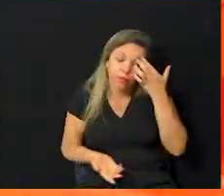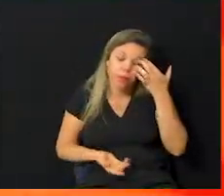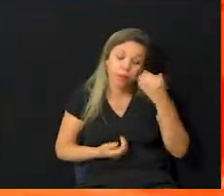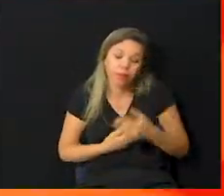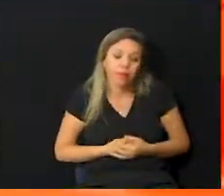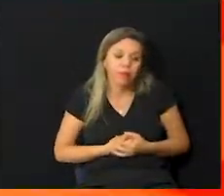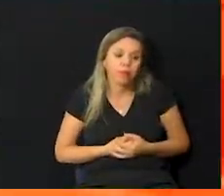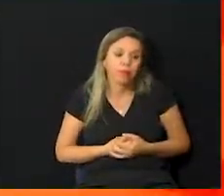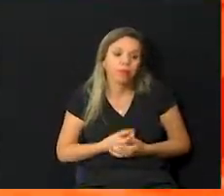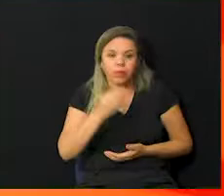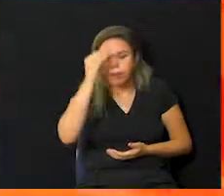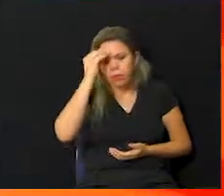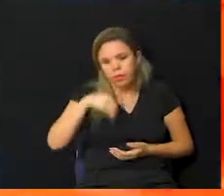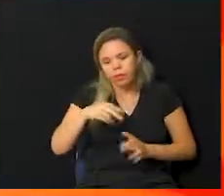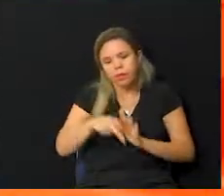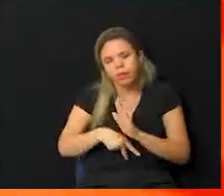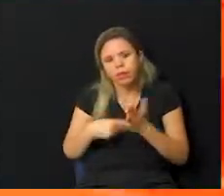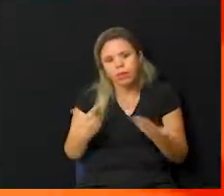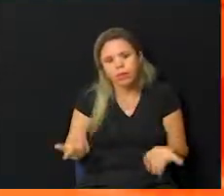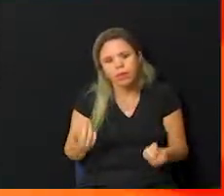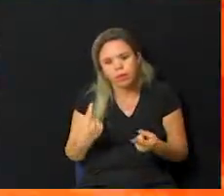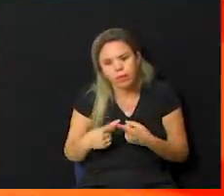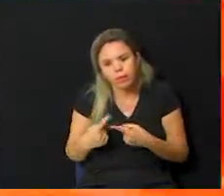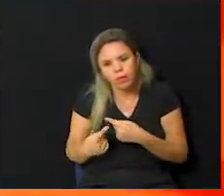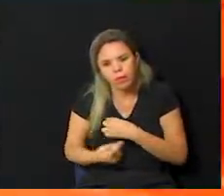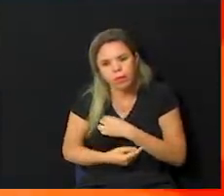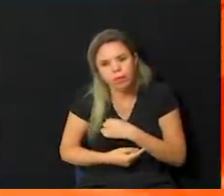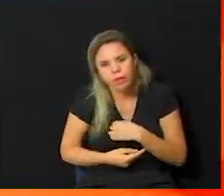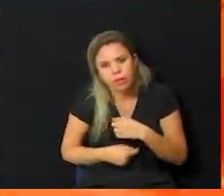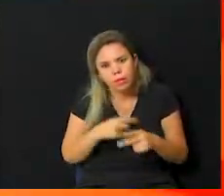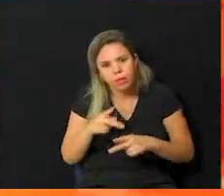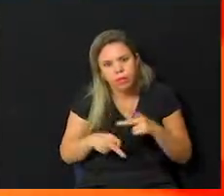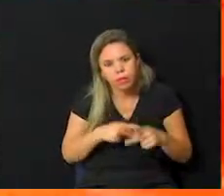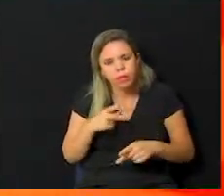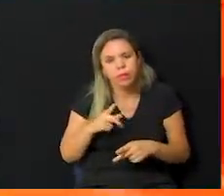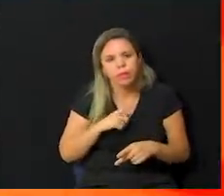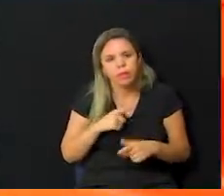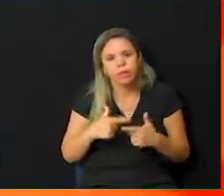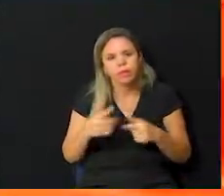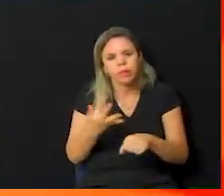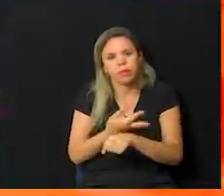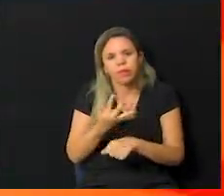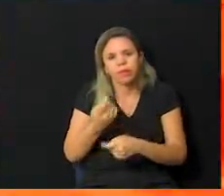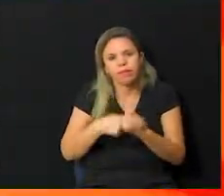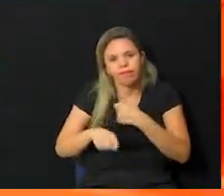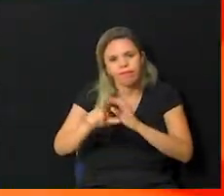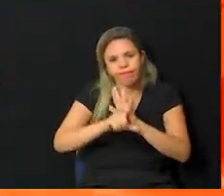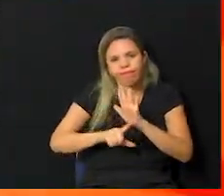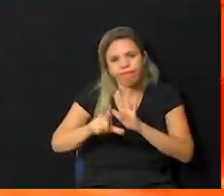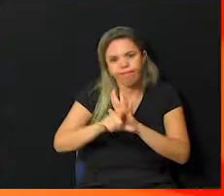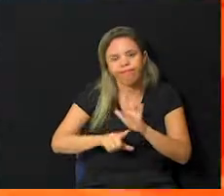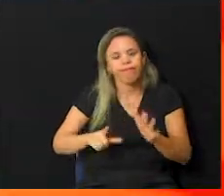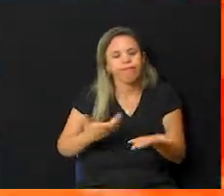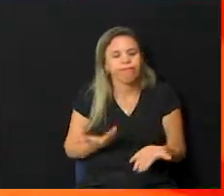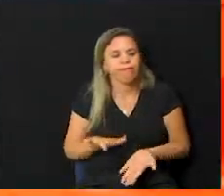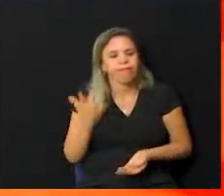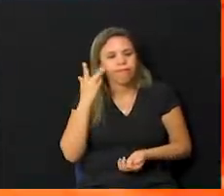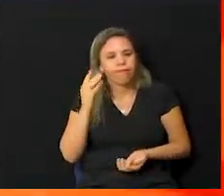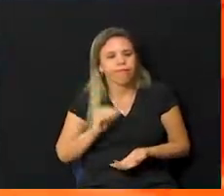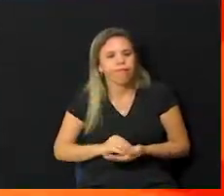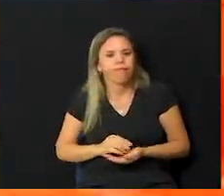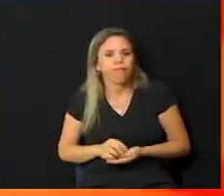e eles desistiram do projeto, assim, porque a gente está tendo uma crise no mercado literário, isso é fato.